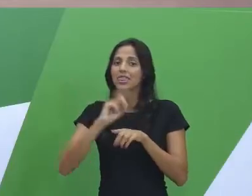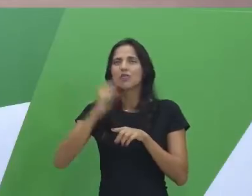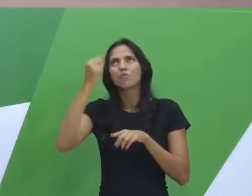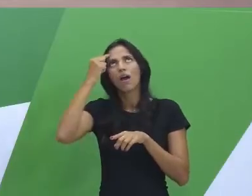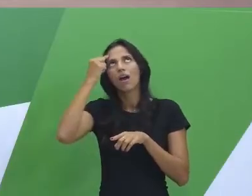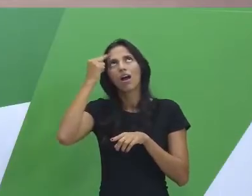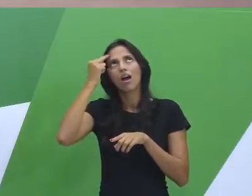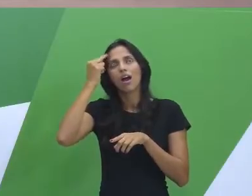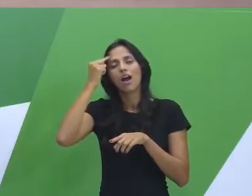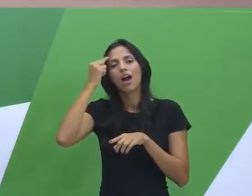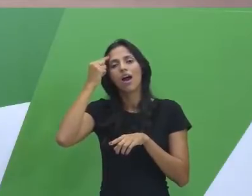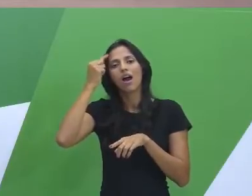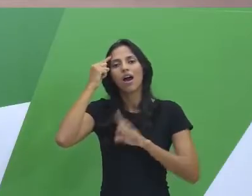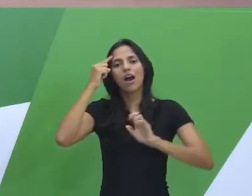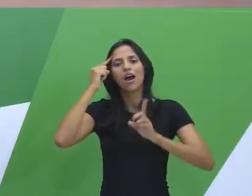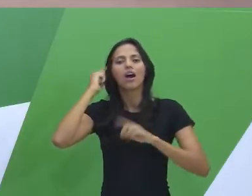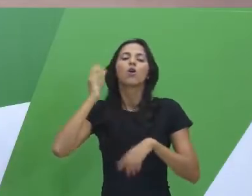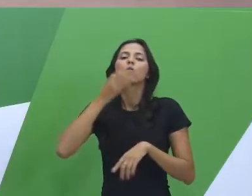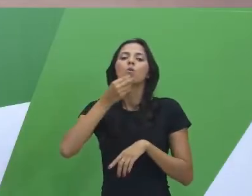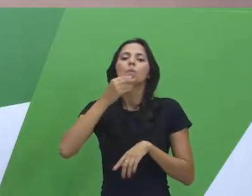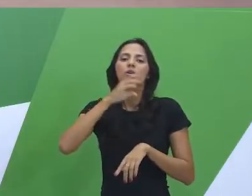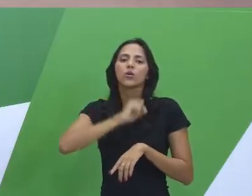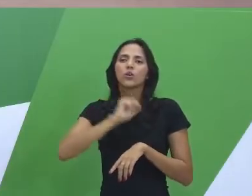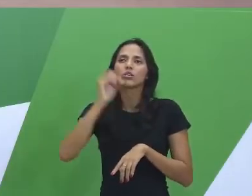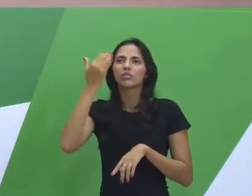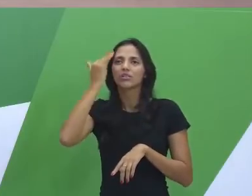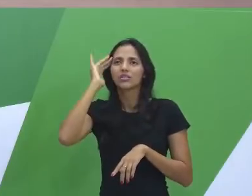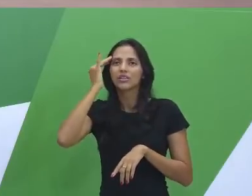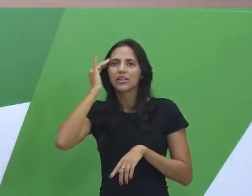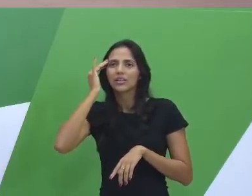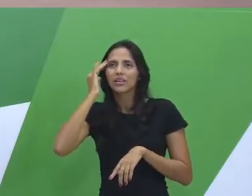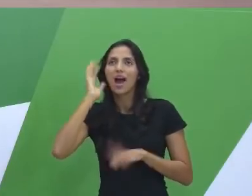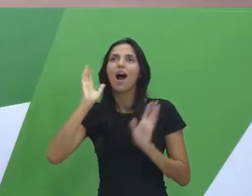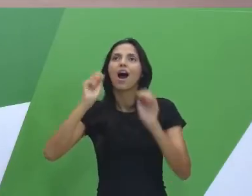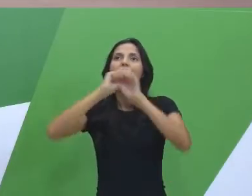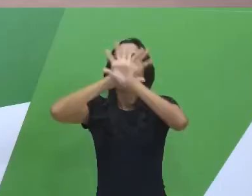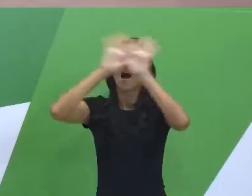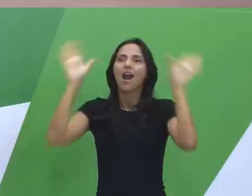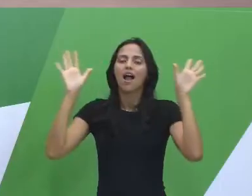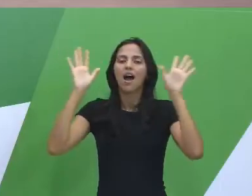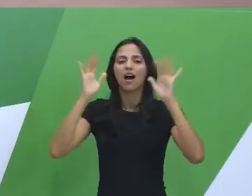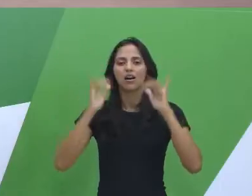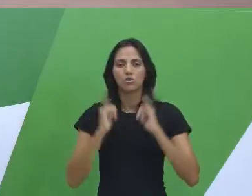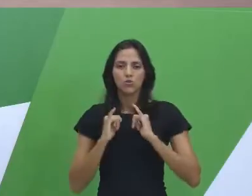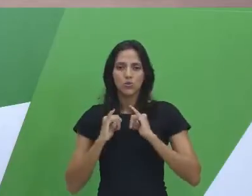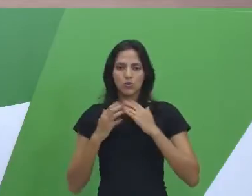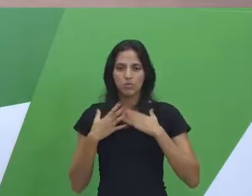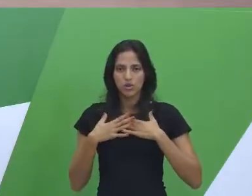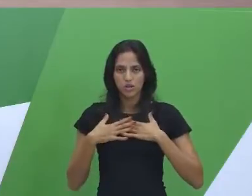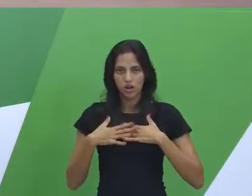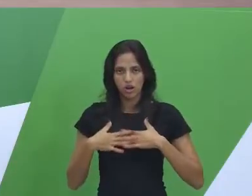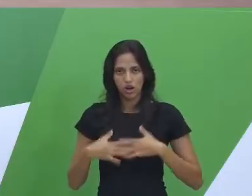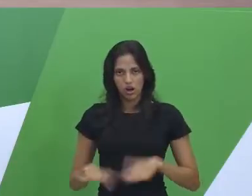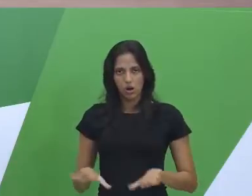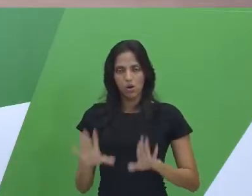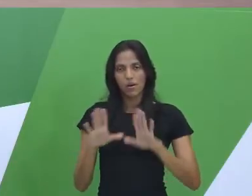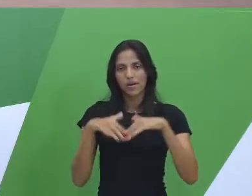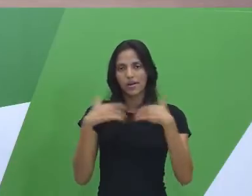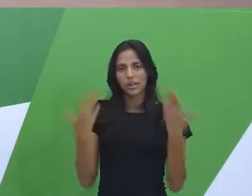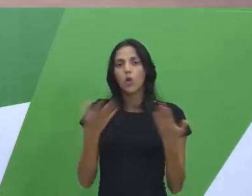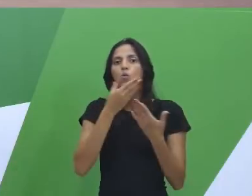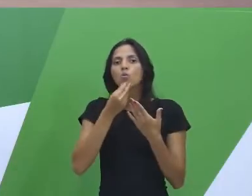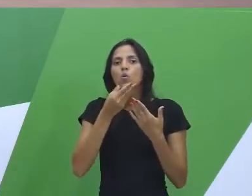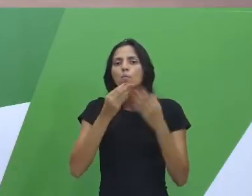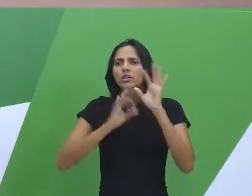Não. Isso nós chamamos de zona de conforto. Então esse foi o triângulo onde o homem começou a retirar